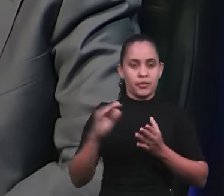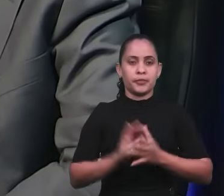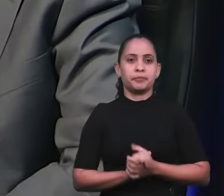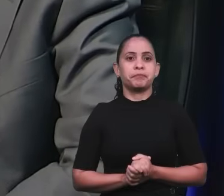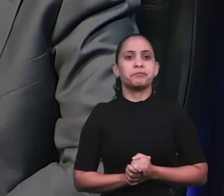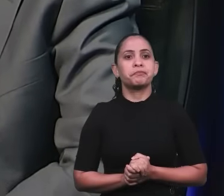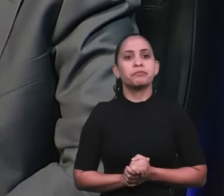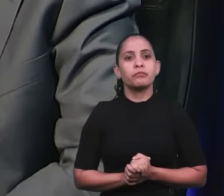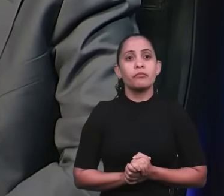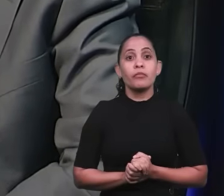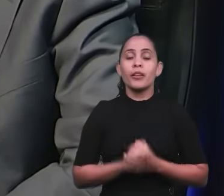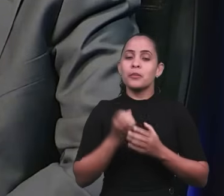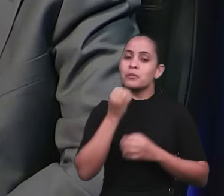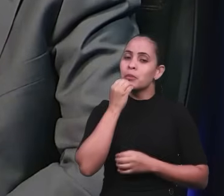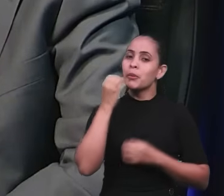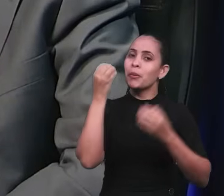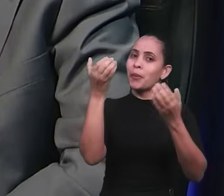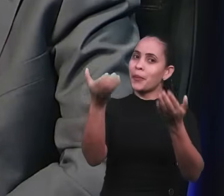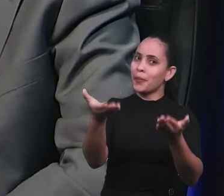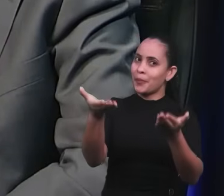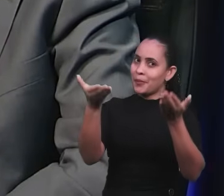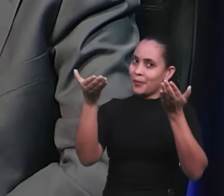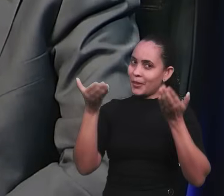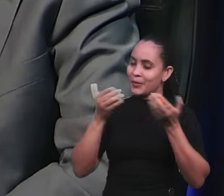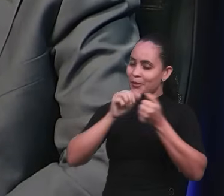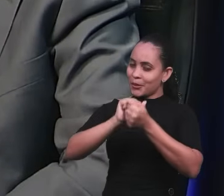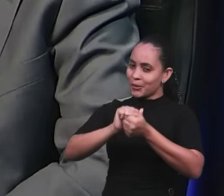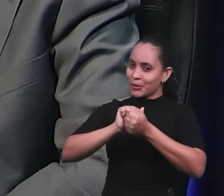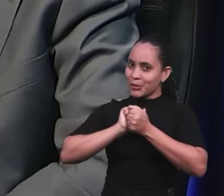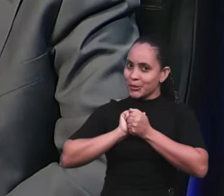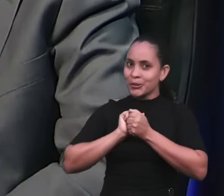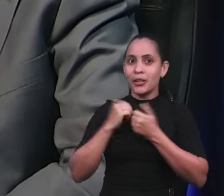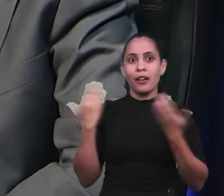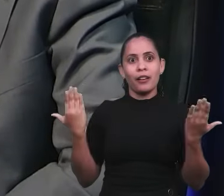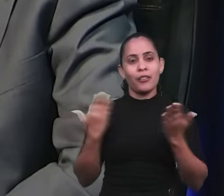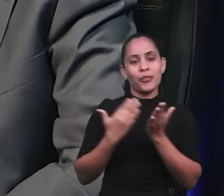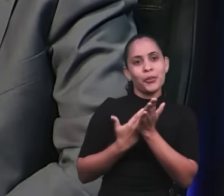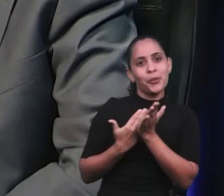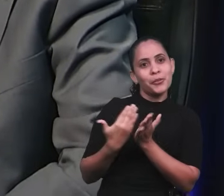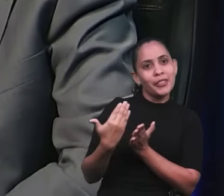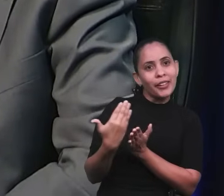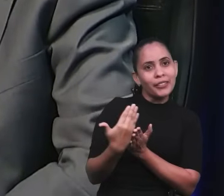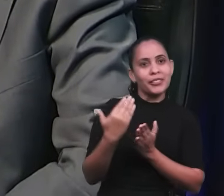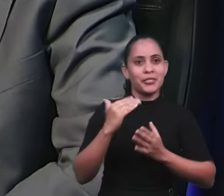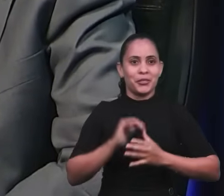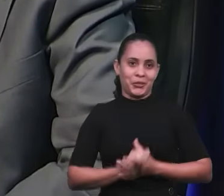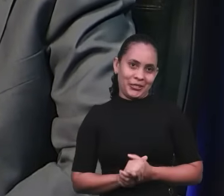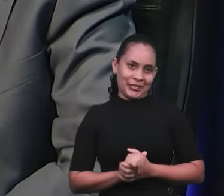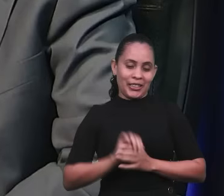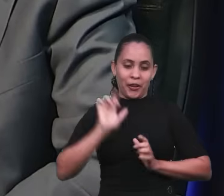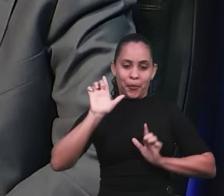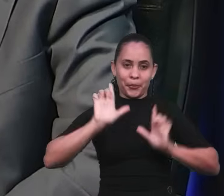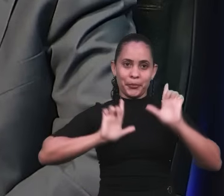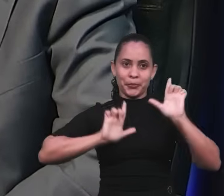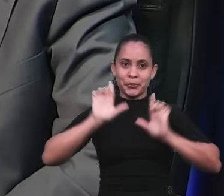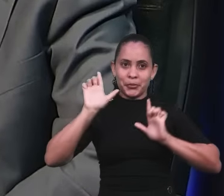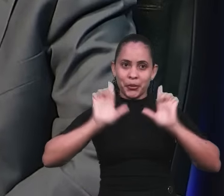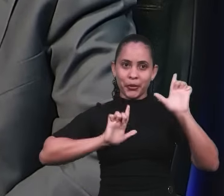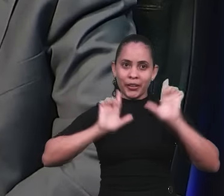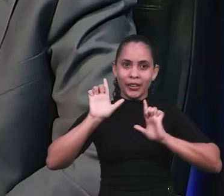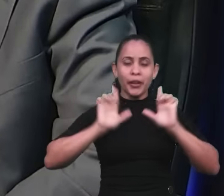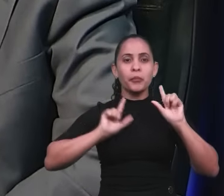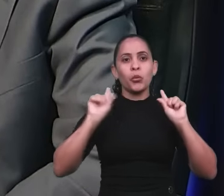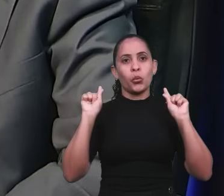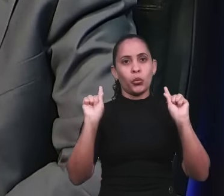e você é sempre bem-vindo para participar conosco. Estamos dando início a um programa